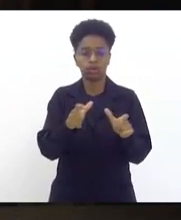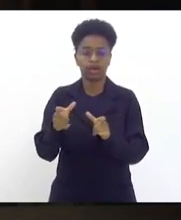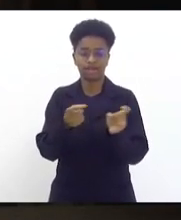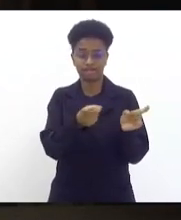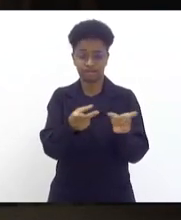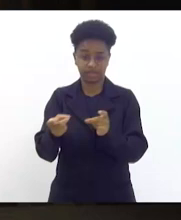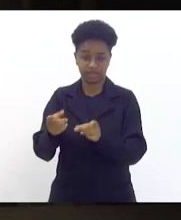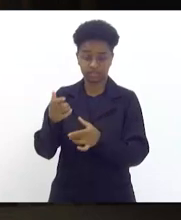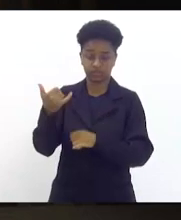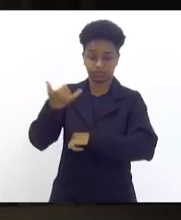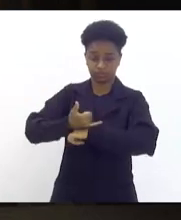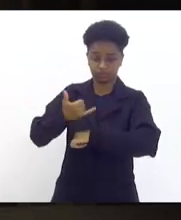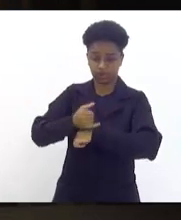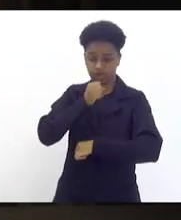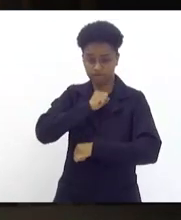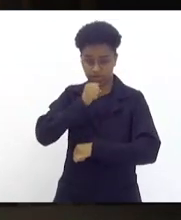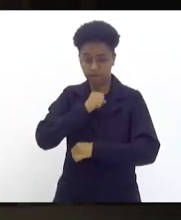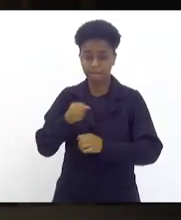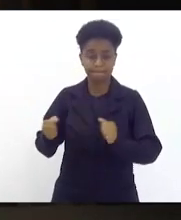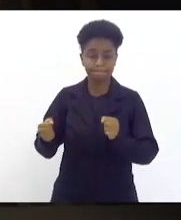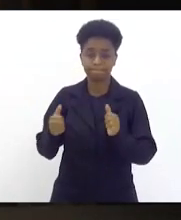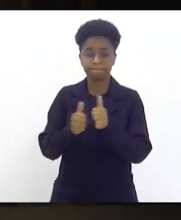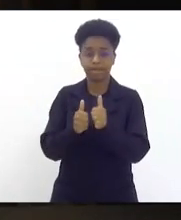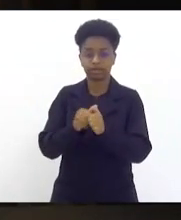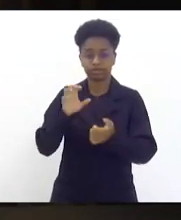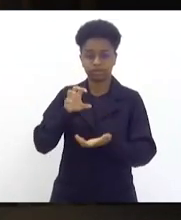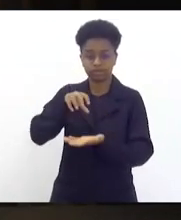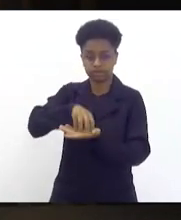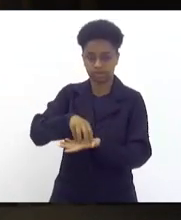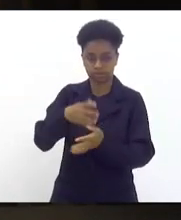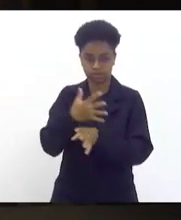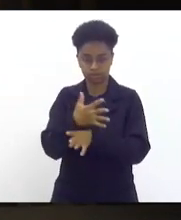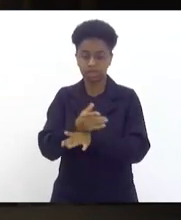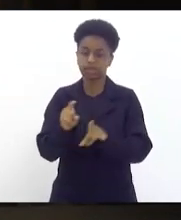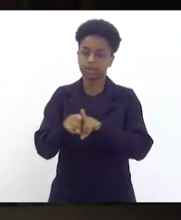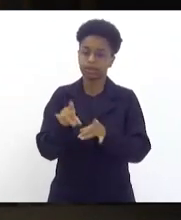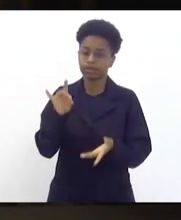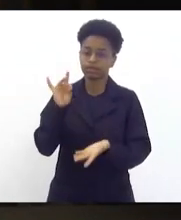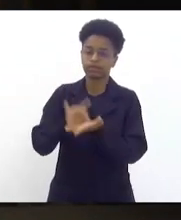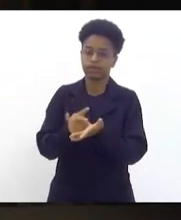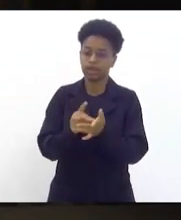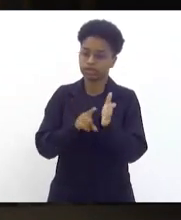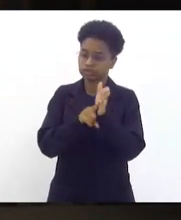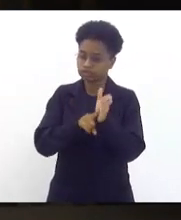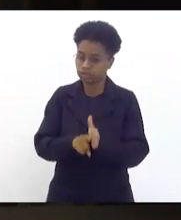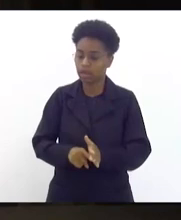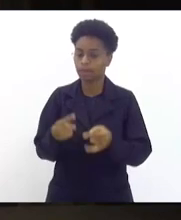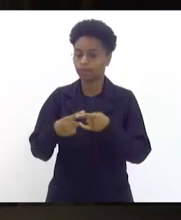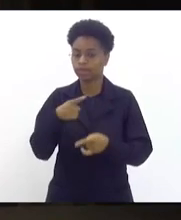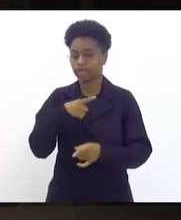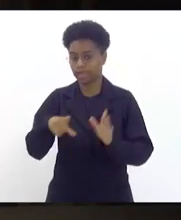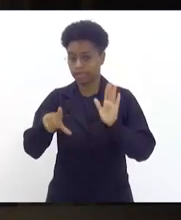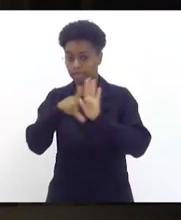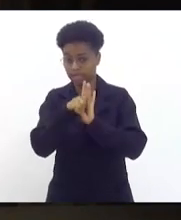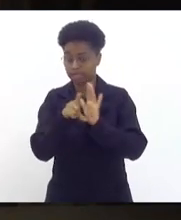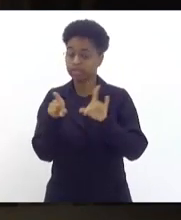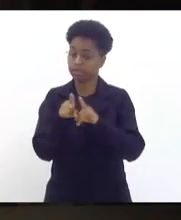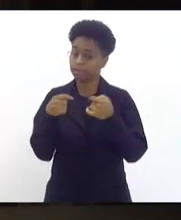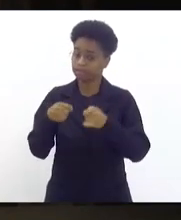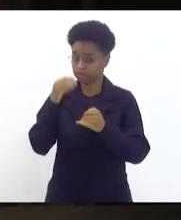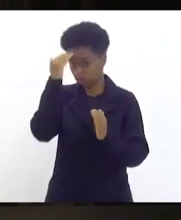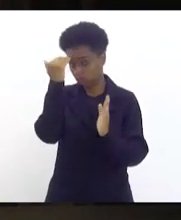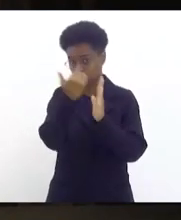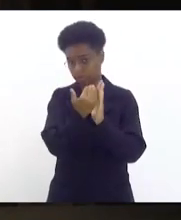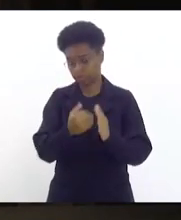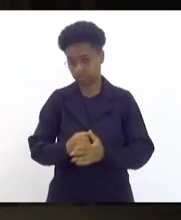próximos ao centros urbanos e sejam verdadeiramente fiscalizados existem leis E essas leis nem se cumpridas